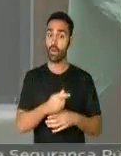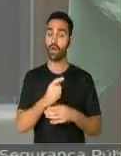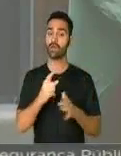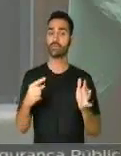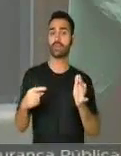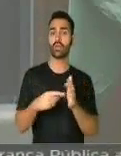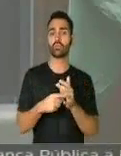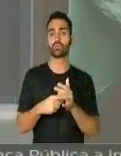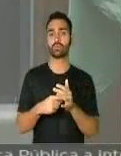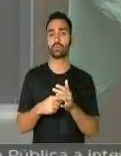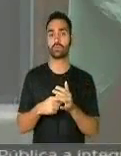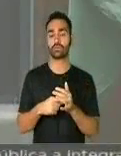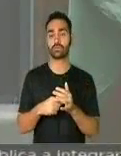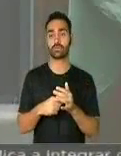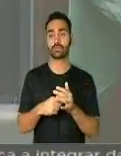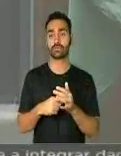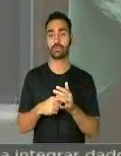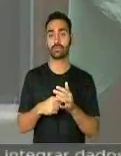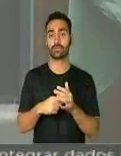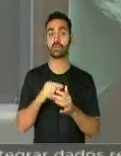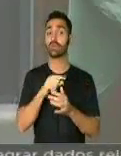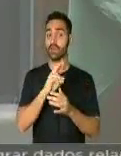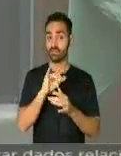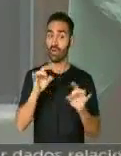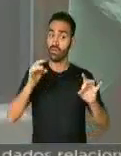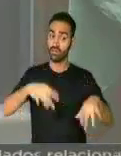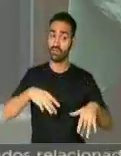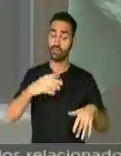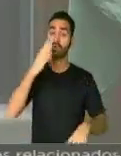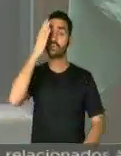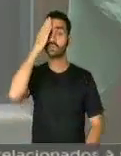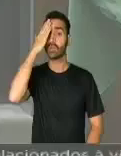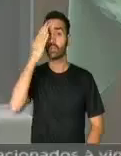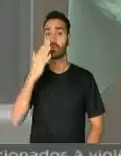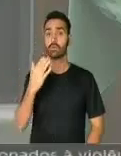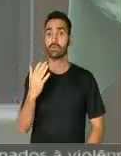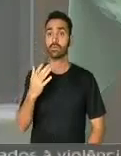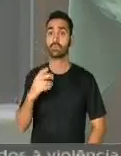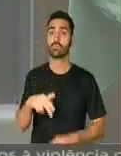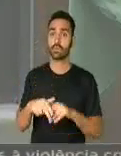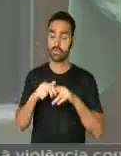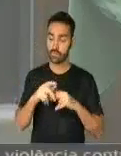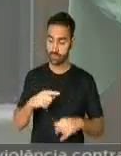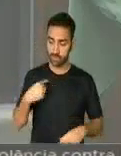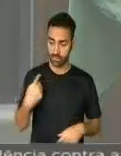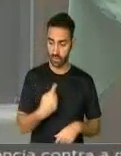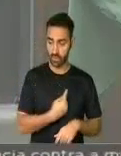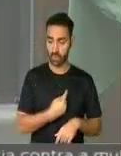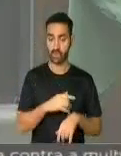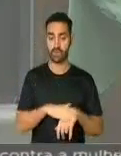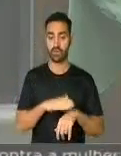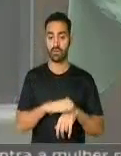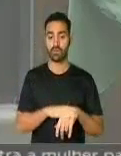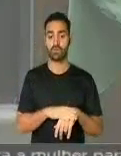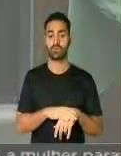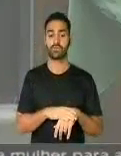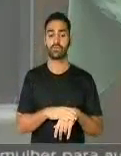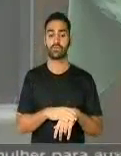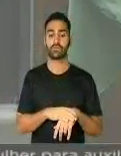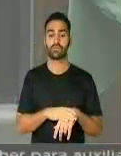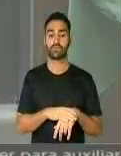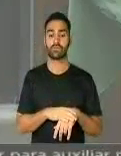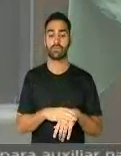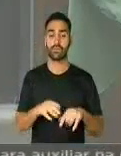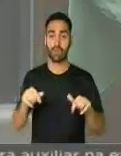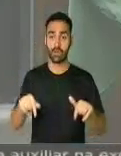ser denunciado E aí vai caber senhores e senhoras parlamentares a nós vai vir aqui para